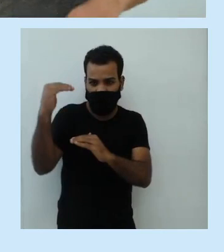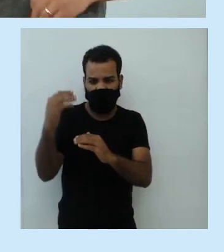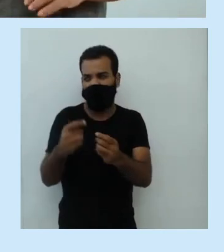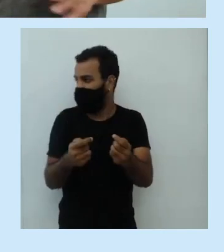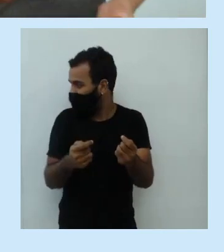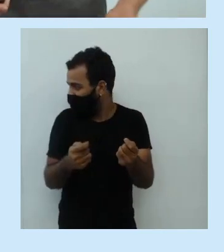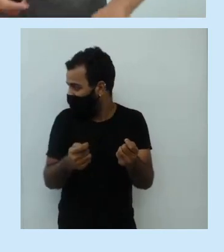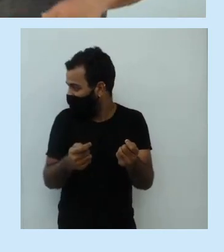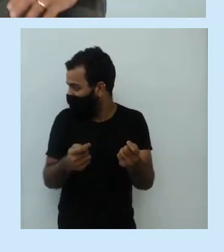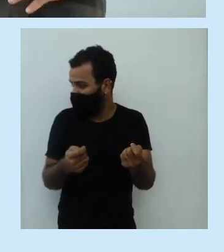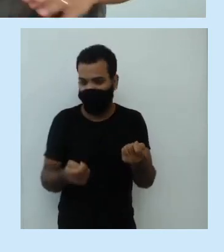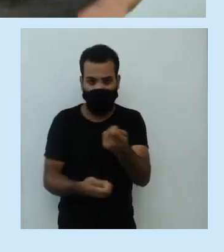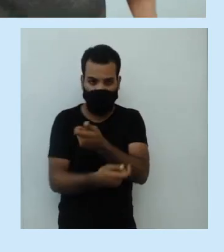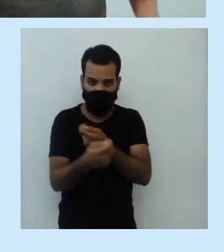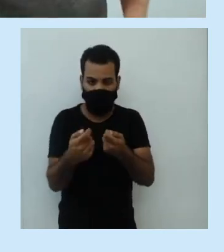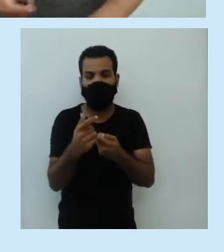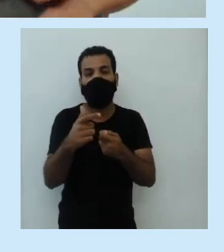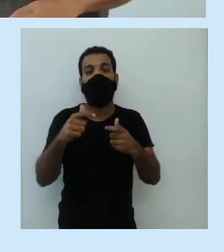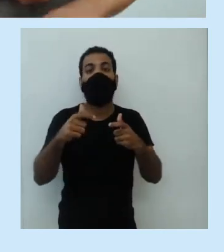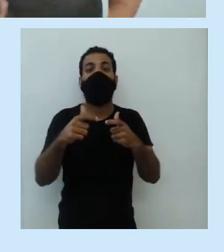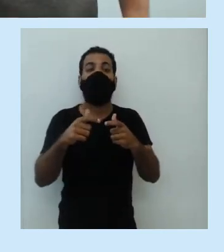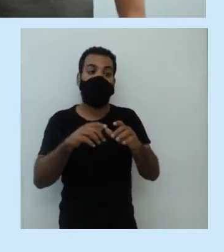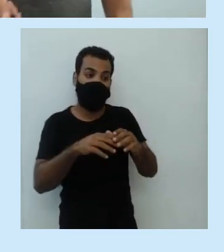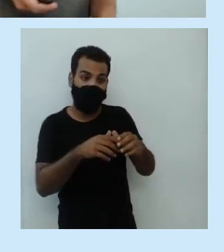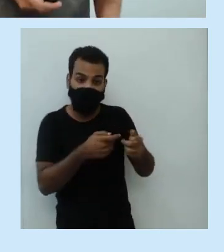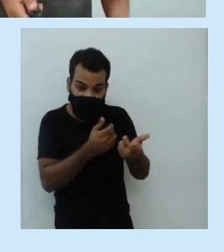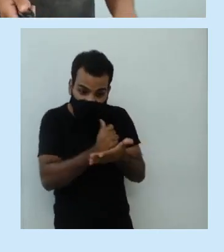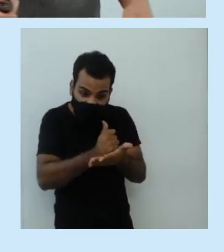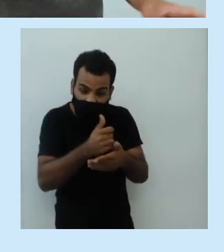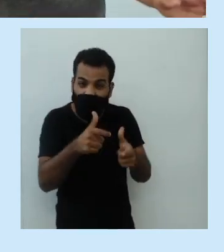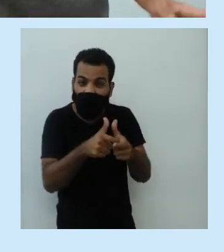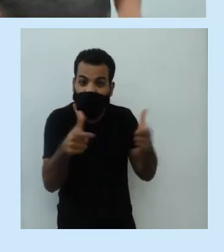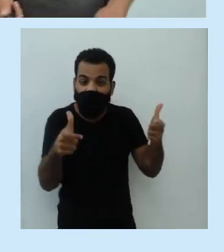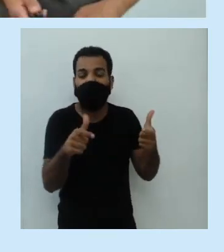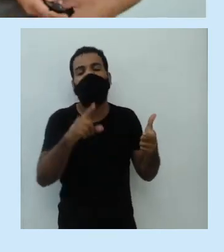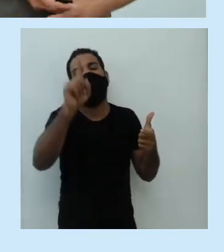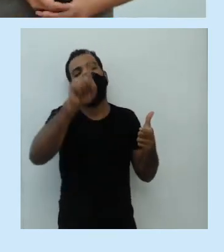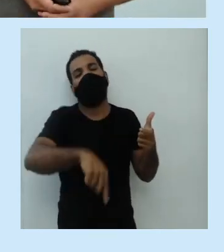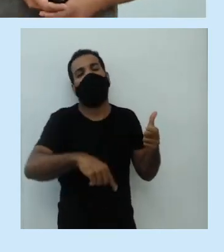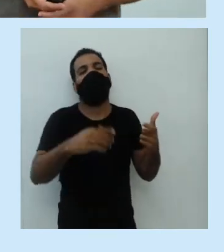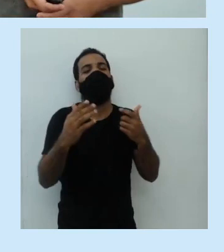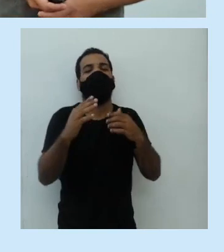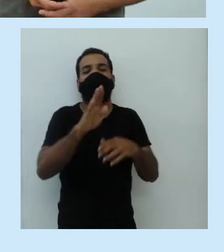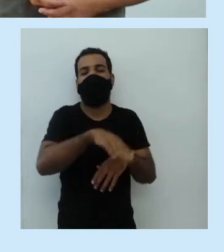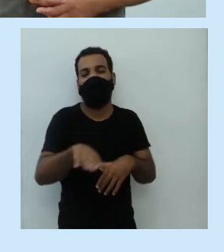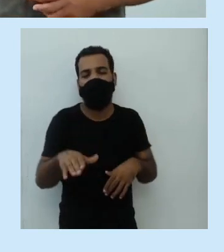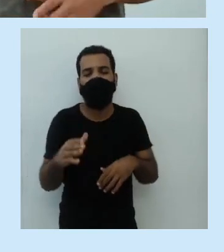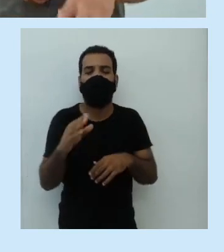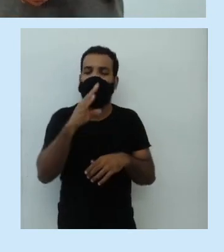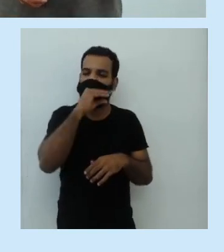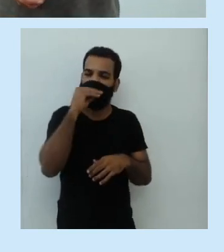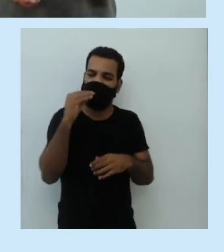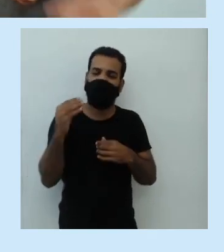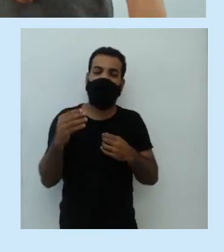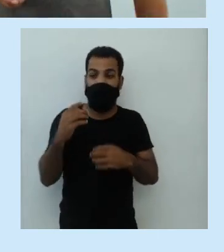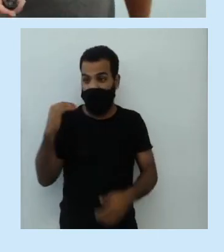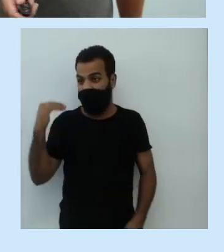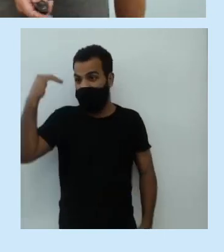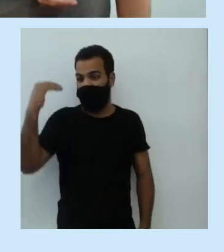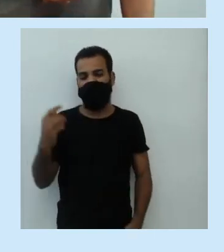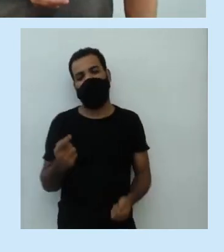A maioria são adolescentes e crianças e jovens que participam de games. Poucos